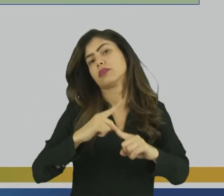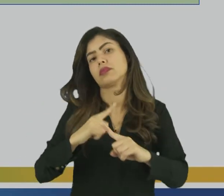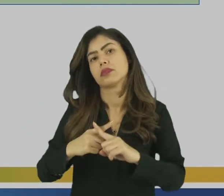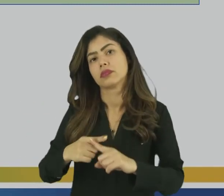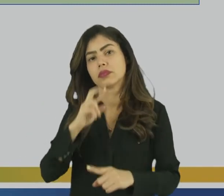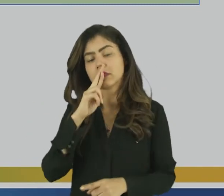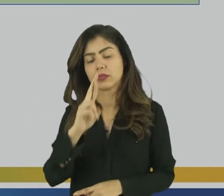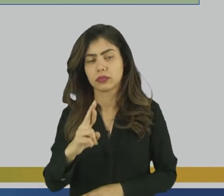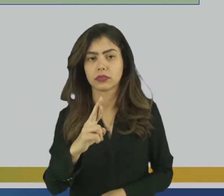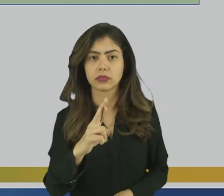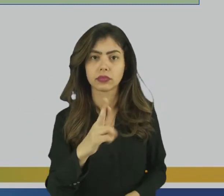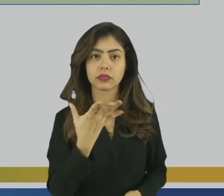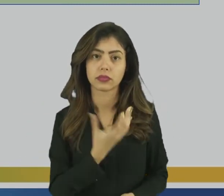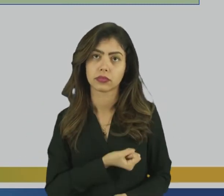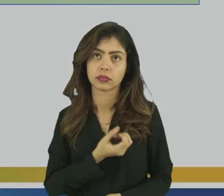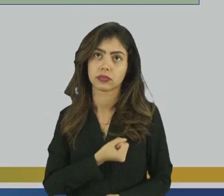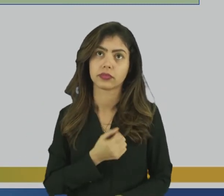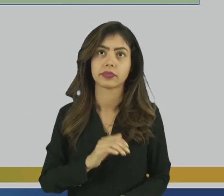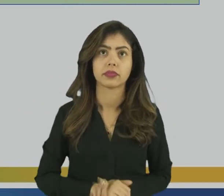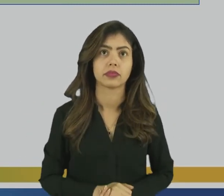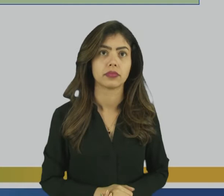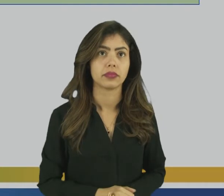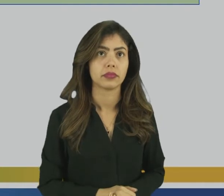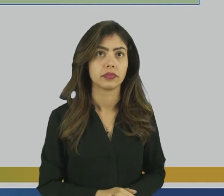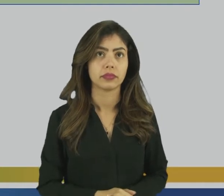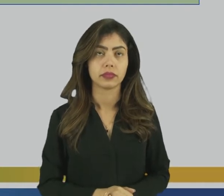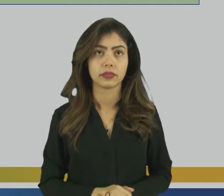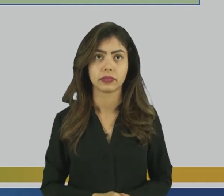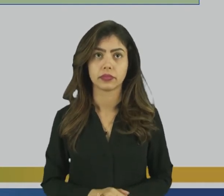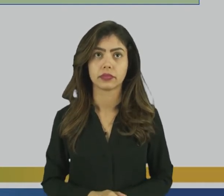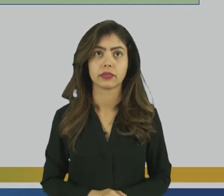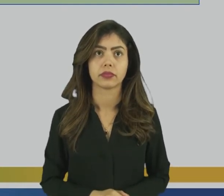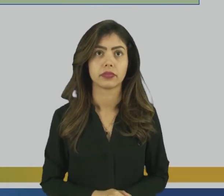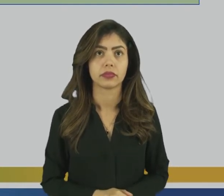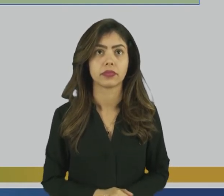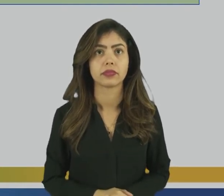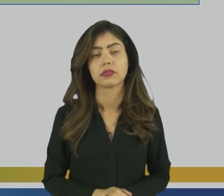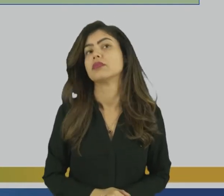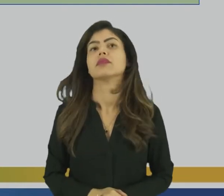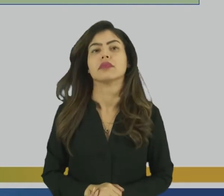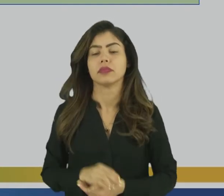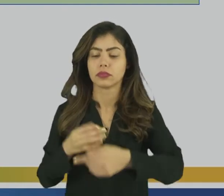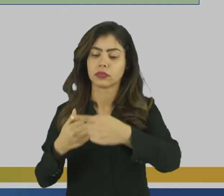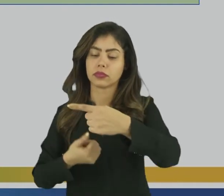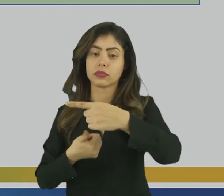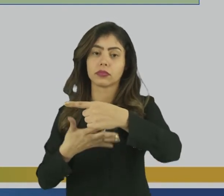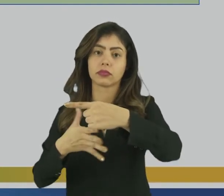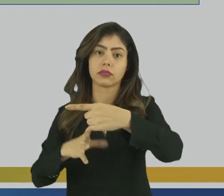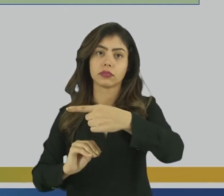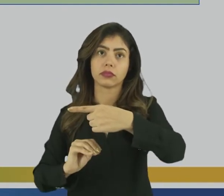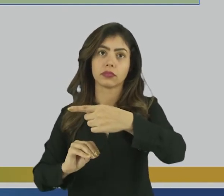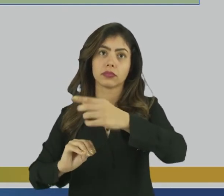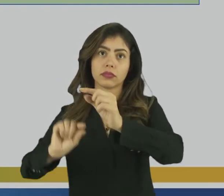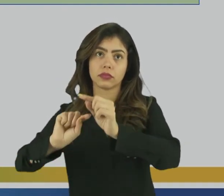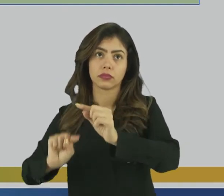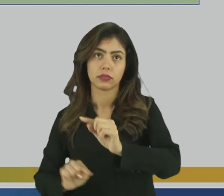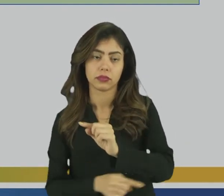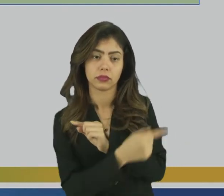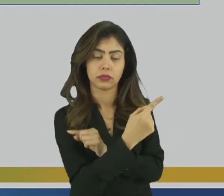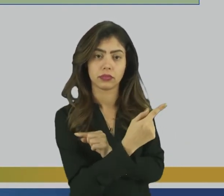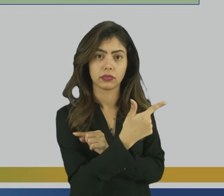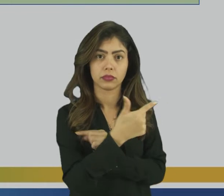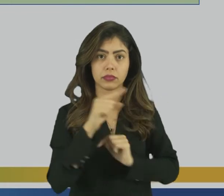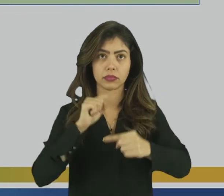o resultado pelo numerador, tá? Então, nós vamos pegar aqui, ó, 3 meios mais 6